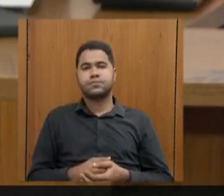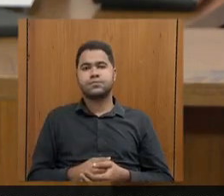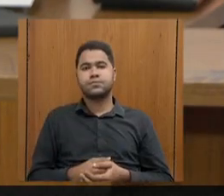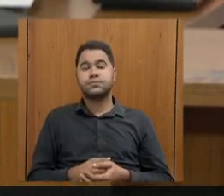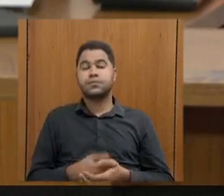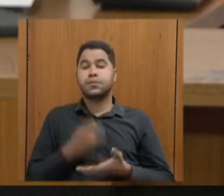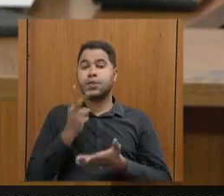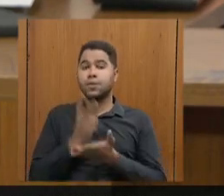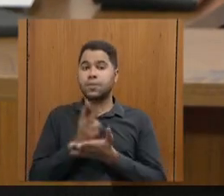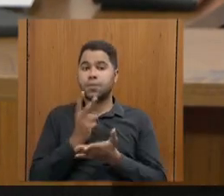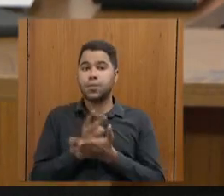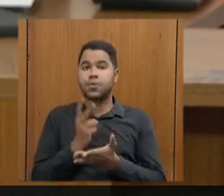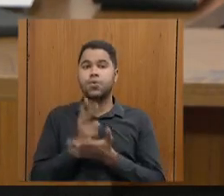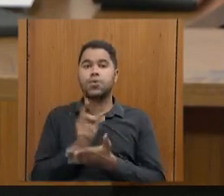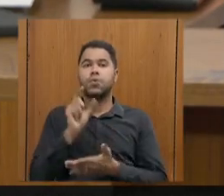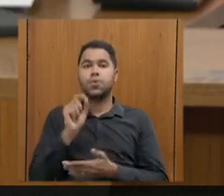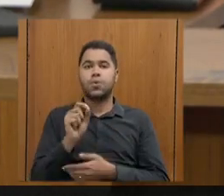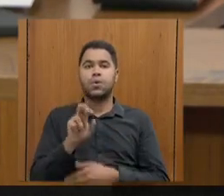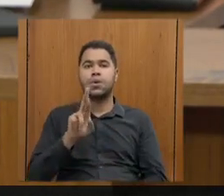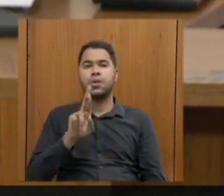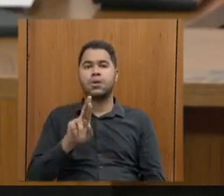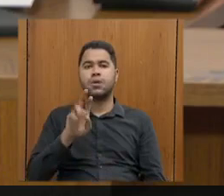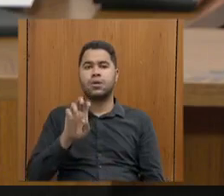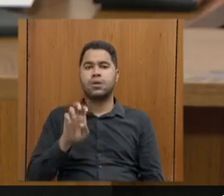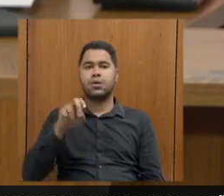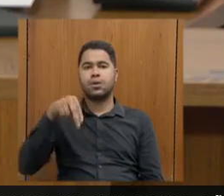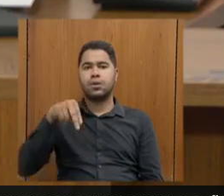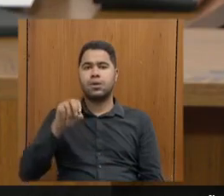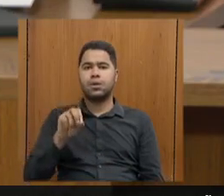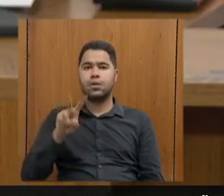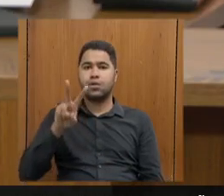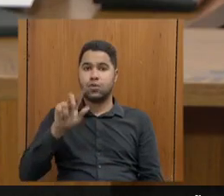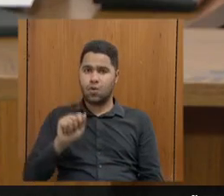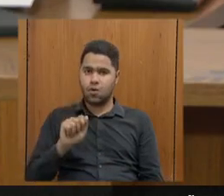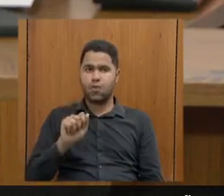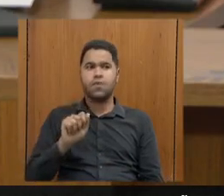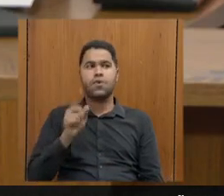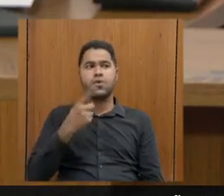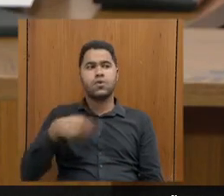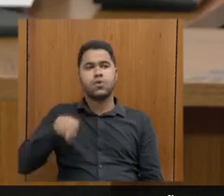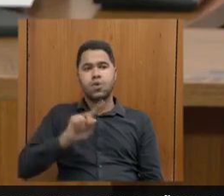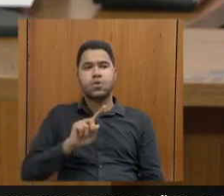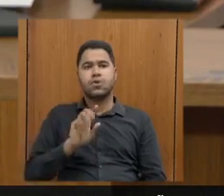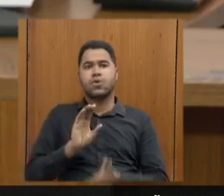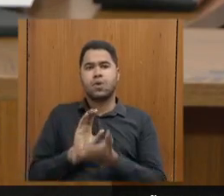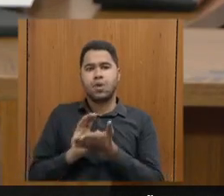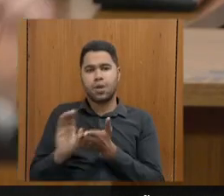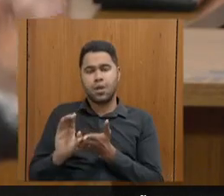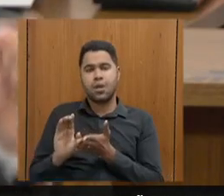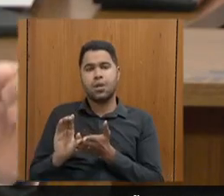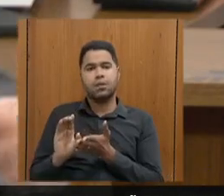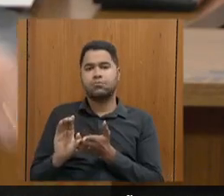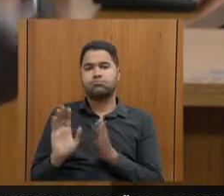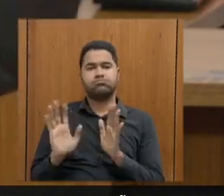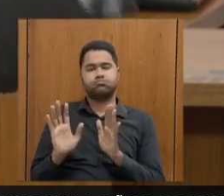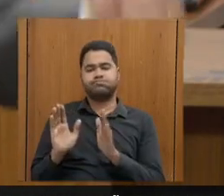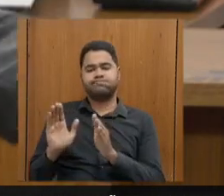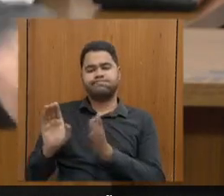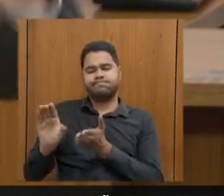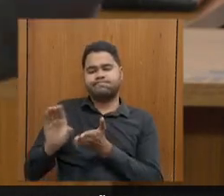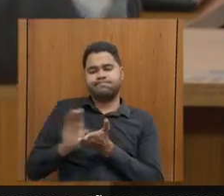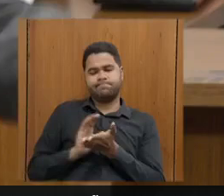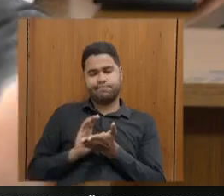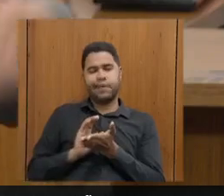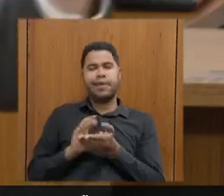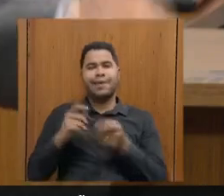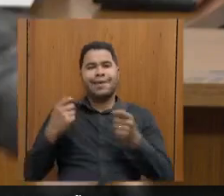é a mesma coisa com renova né Nós também saímos do investimento é renova que é um investimento